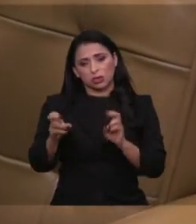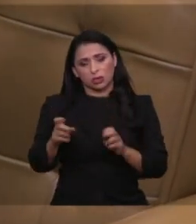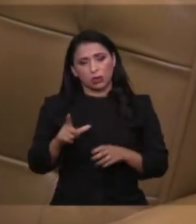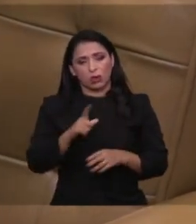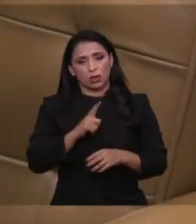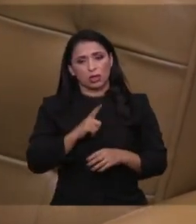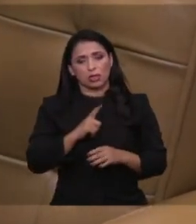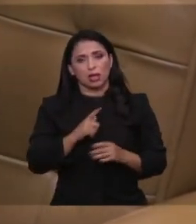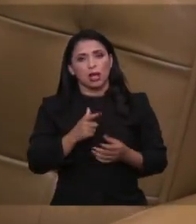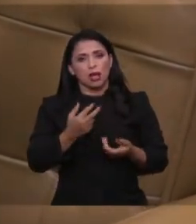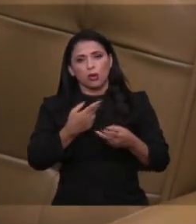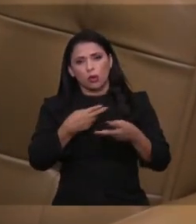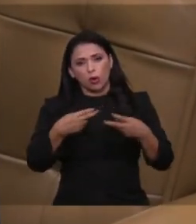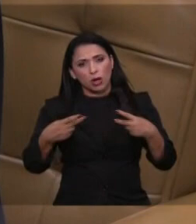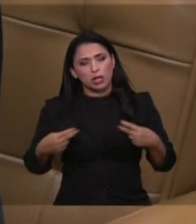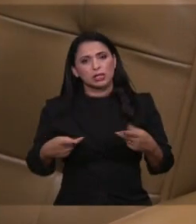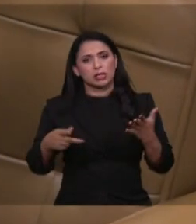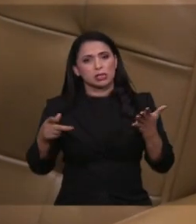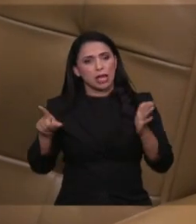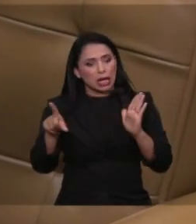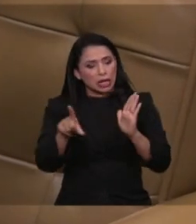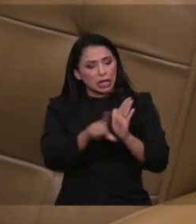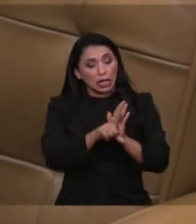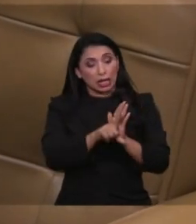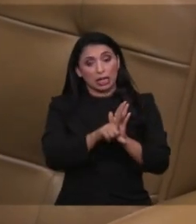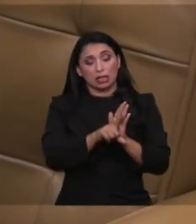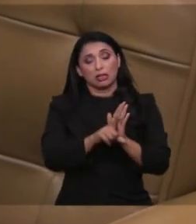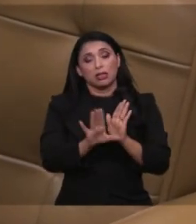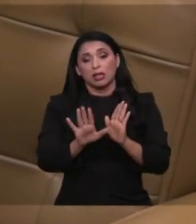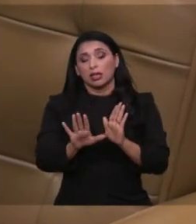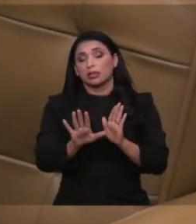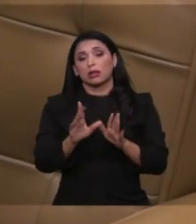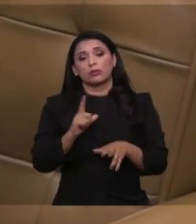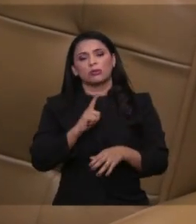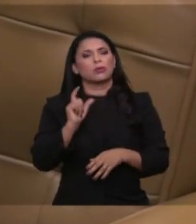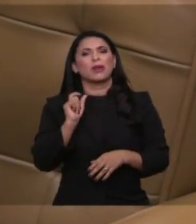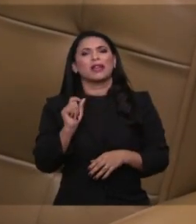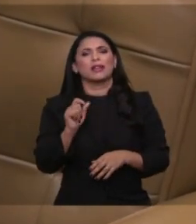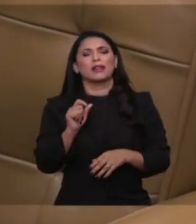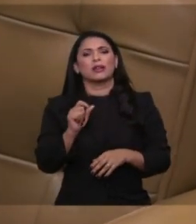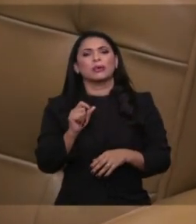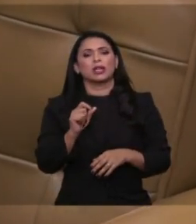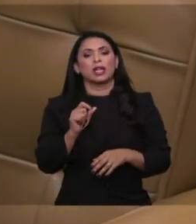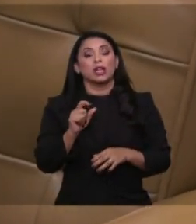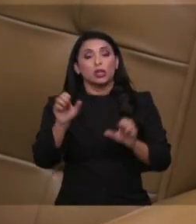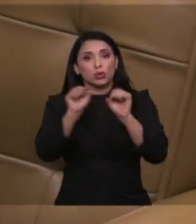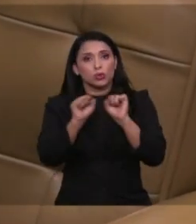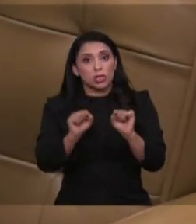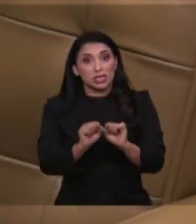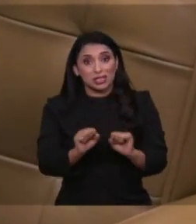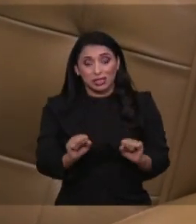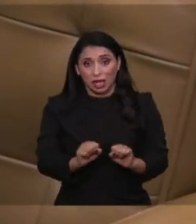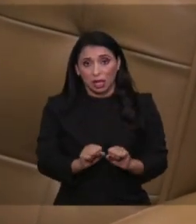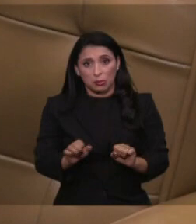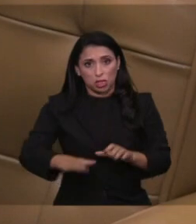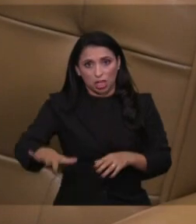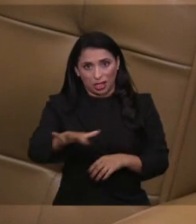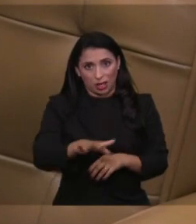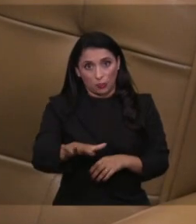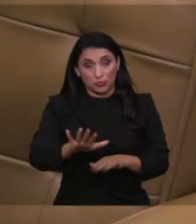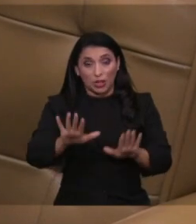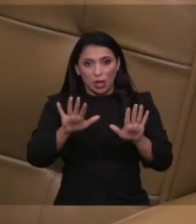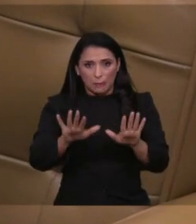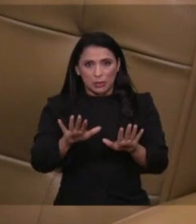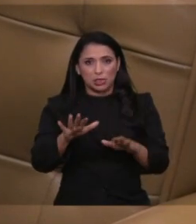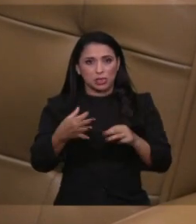cacoetes legislativos, e isso não é tratado numa sistematização. Ou como também já sugeriu o